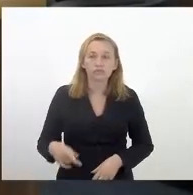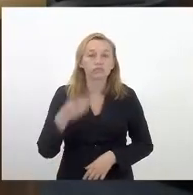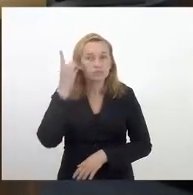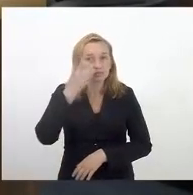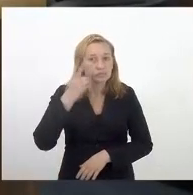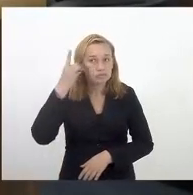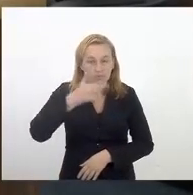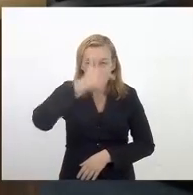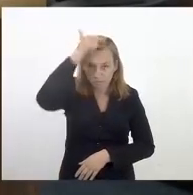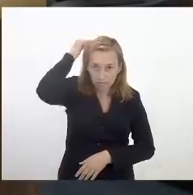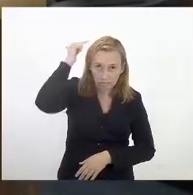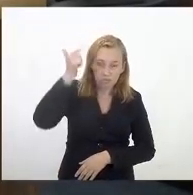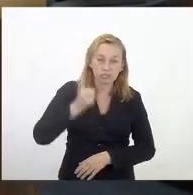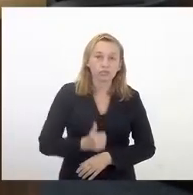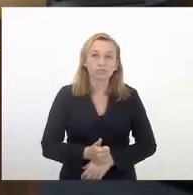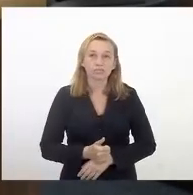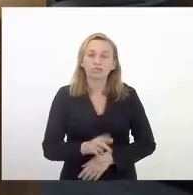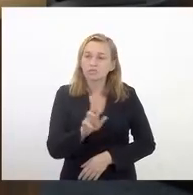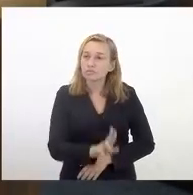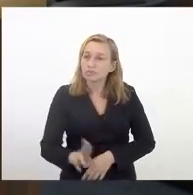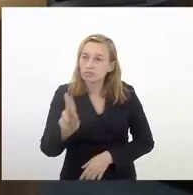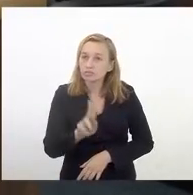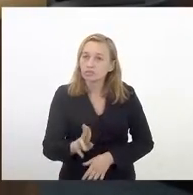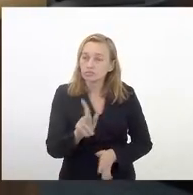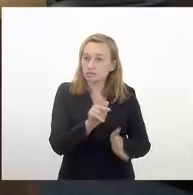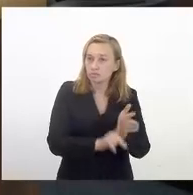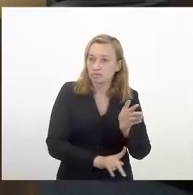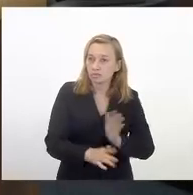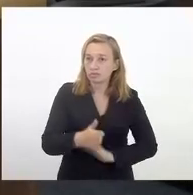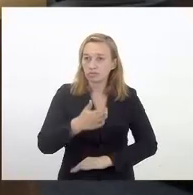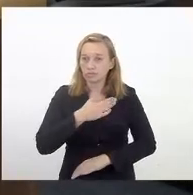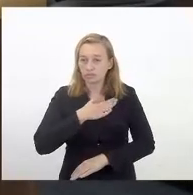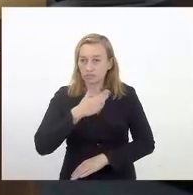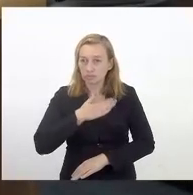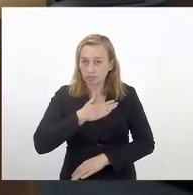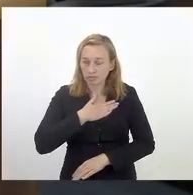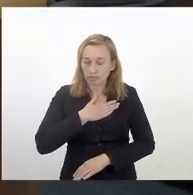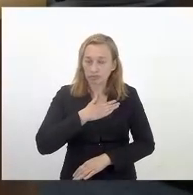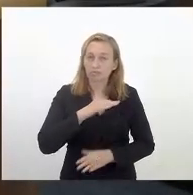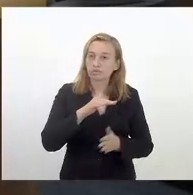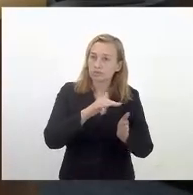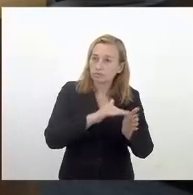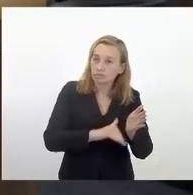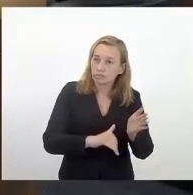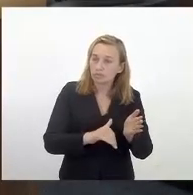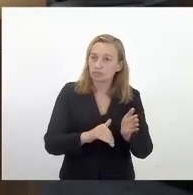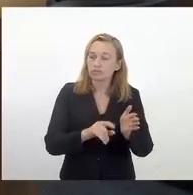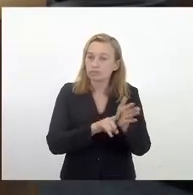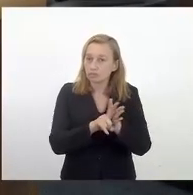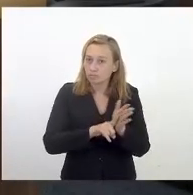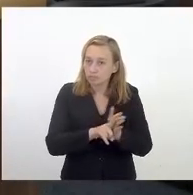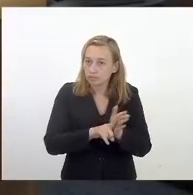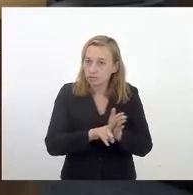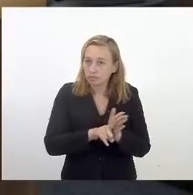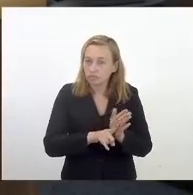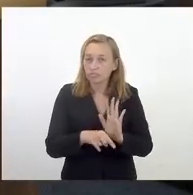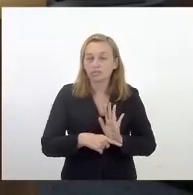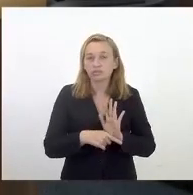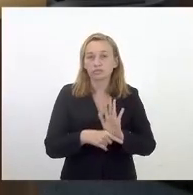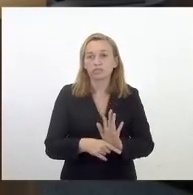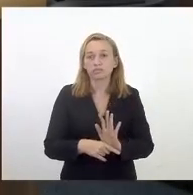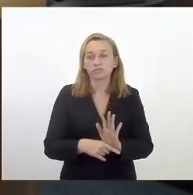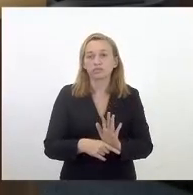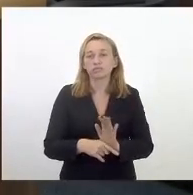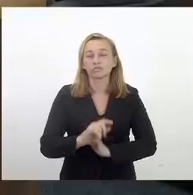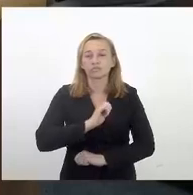Deputado os Paulo utilizando um projeto de lei de minha autoria para retirar da análise do regime de recuperação fiscal